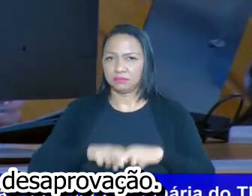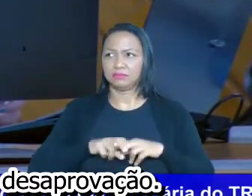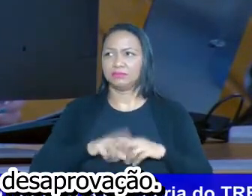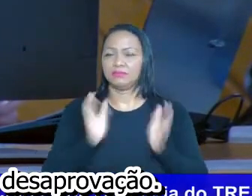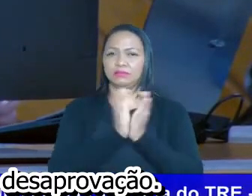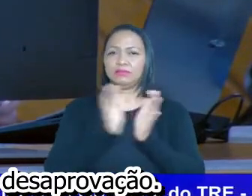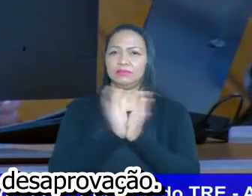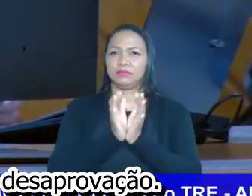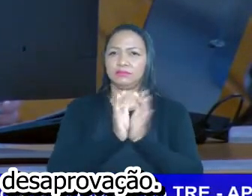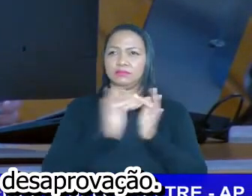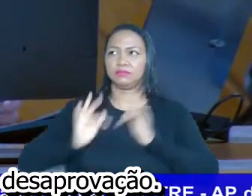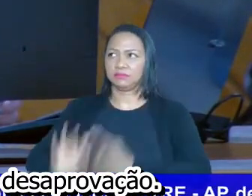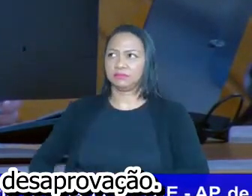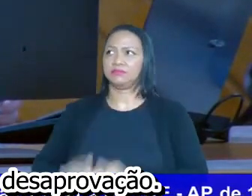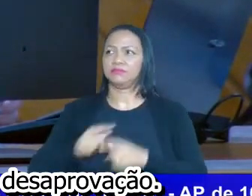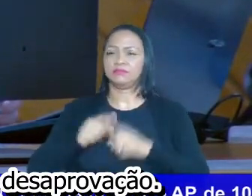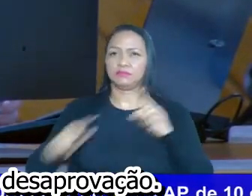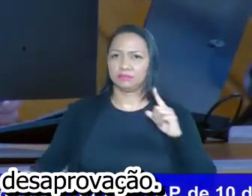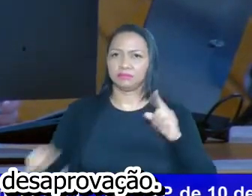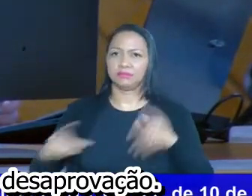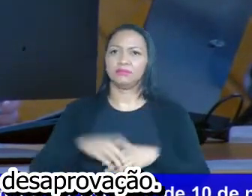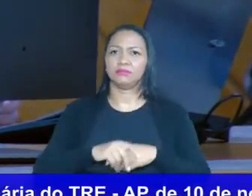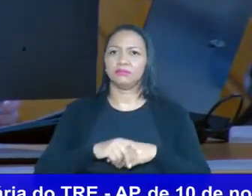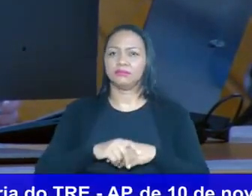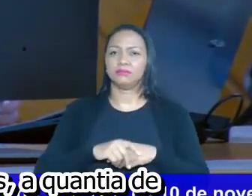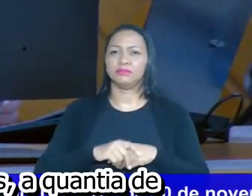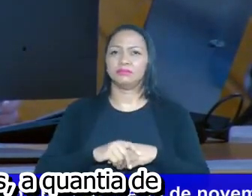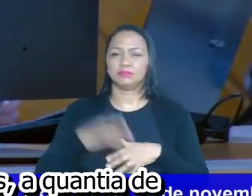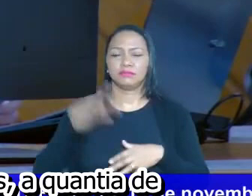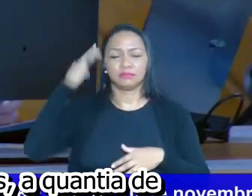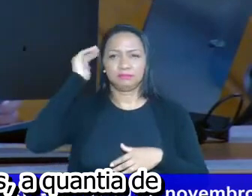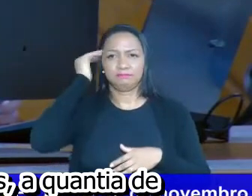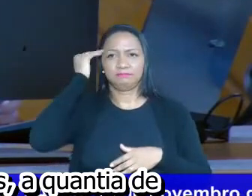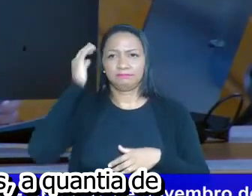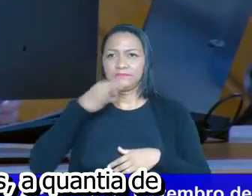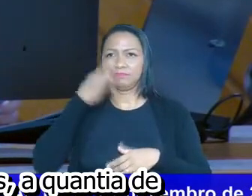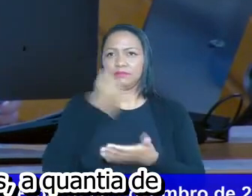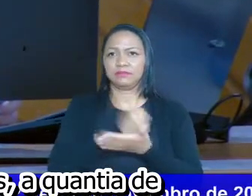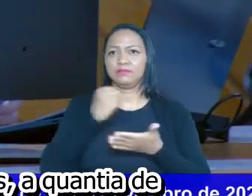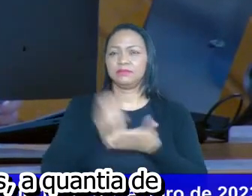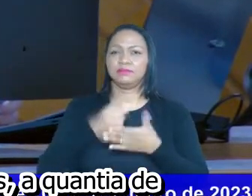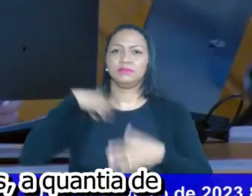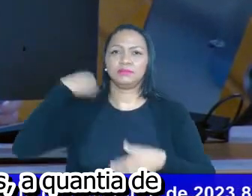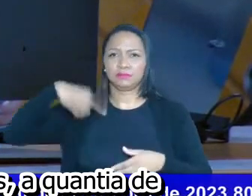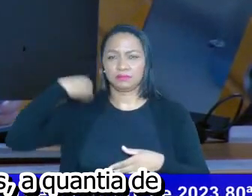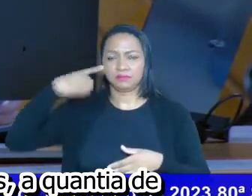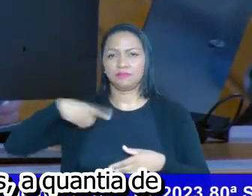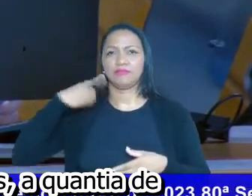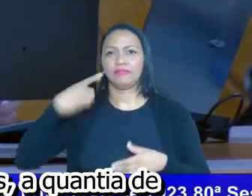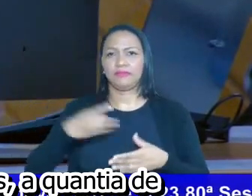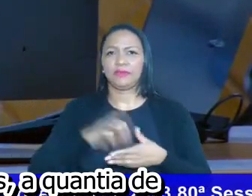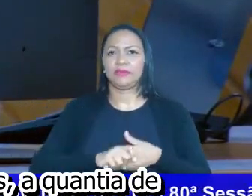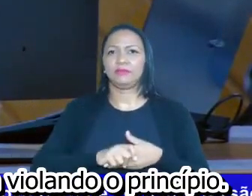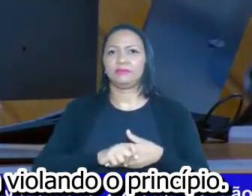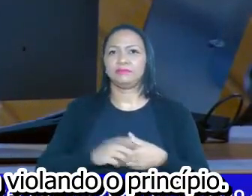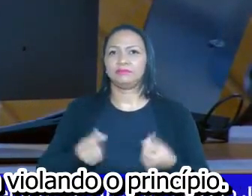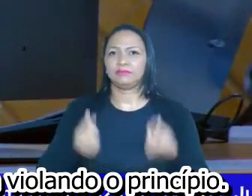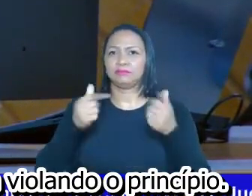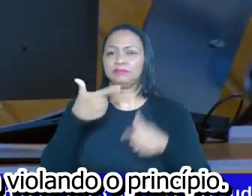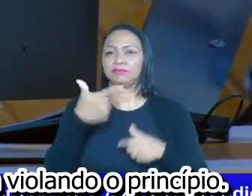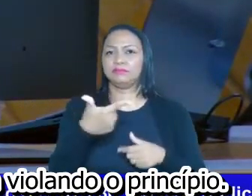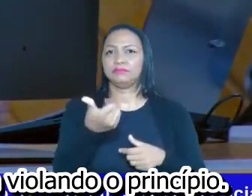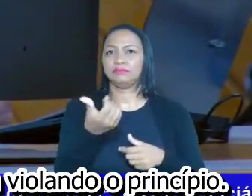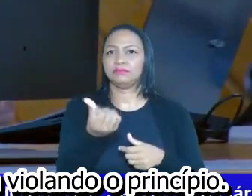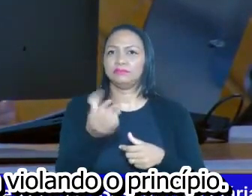órgão ministerial ele se manifestou pela desaprovação, por ele entender que a contratação dos serviços advocatícios, a quantia de